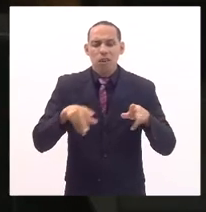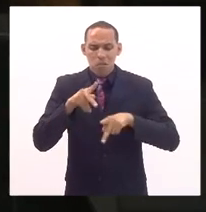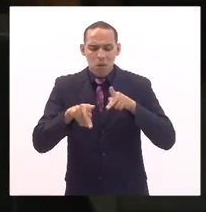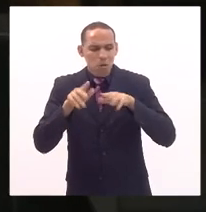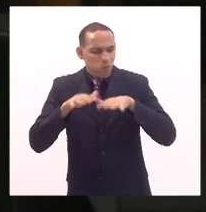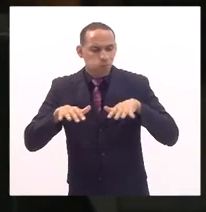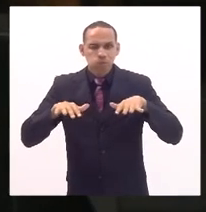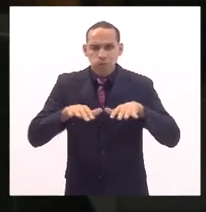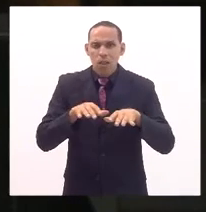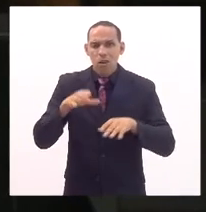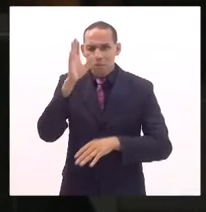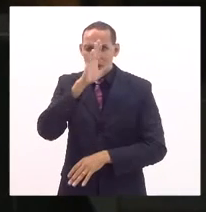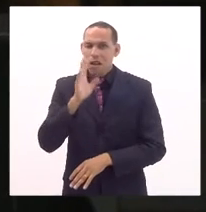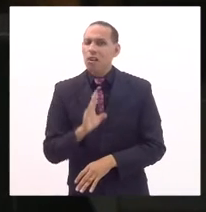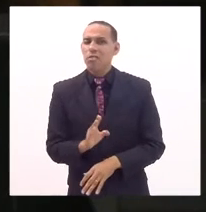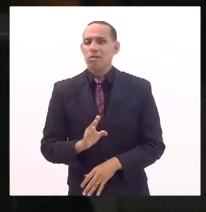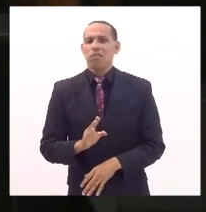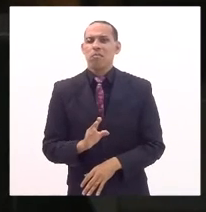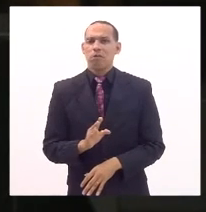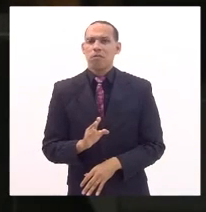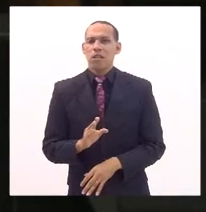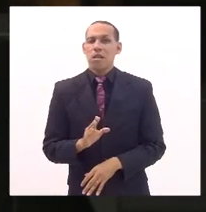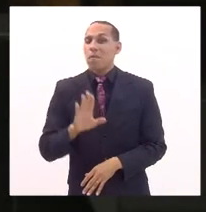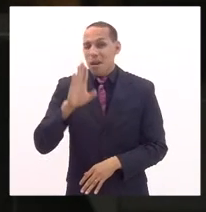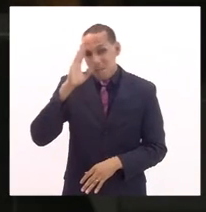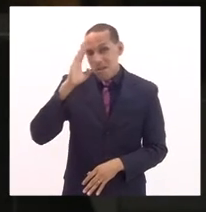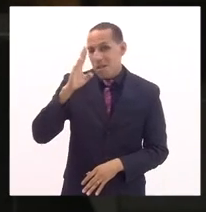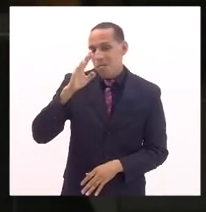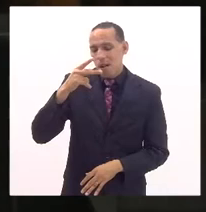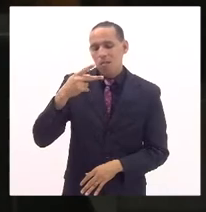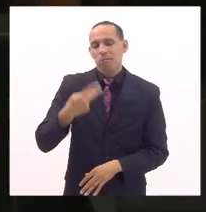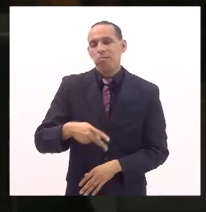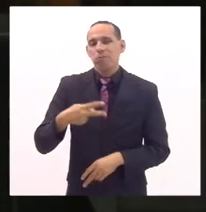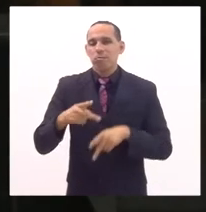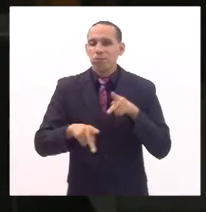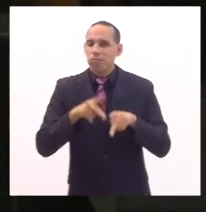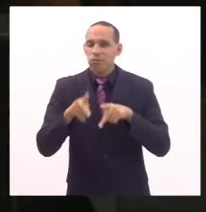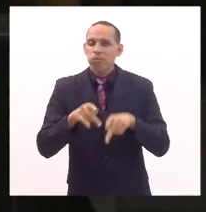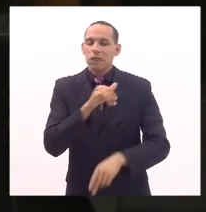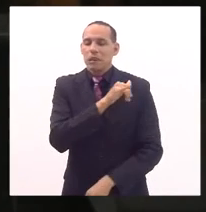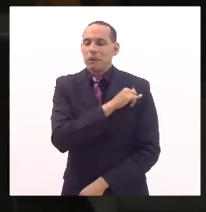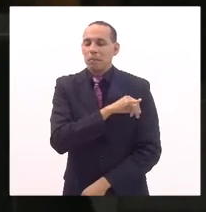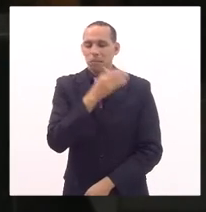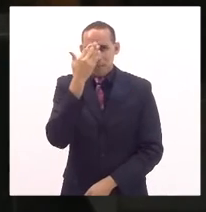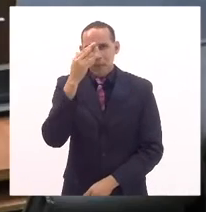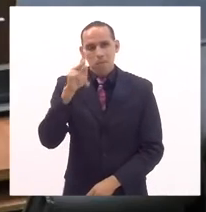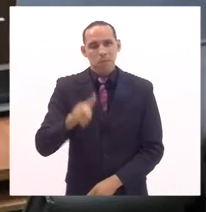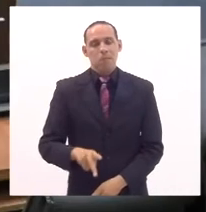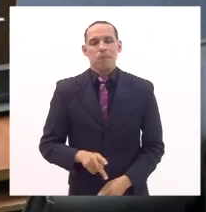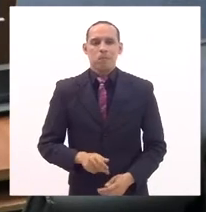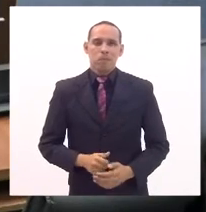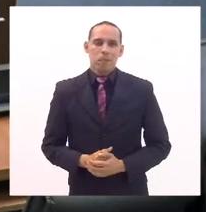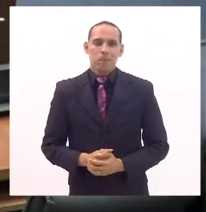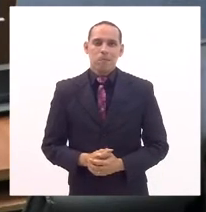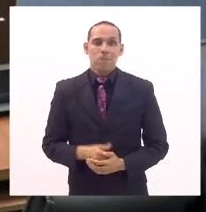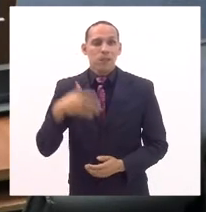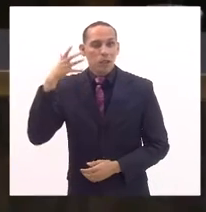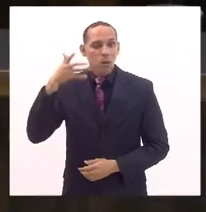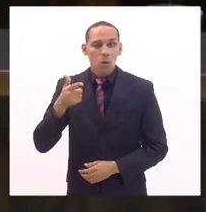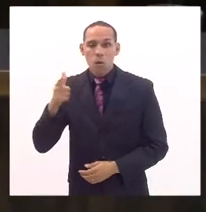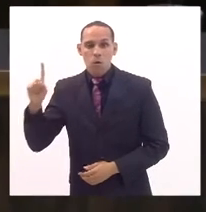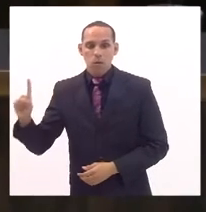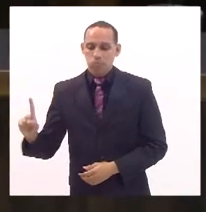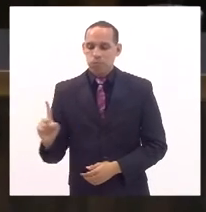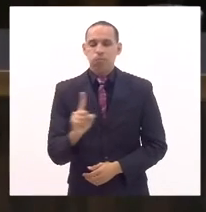brasileira mas prejudica muito a população do estado do Rio de Janeiro Obrigado surpresas e o próximo